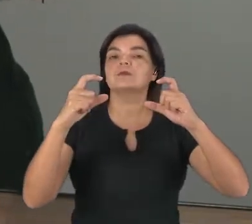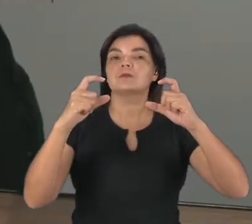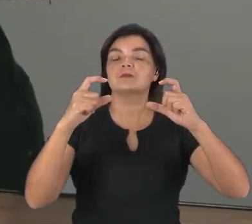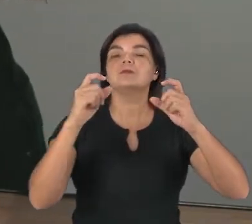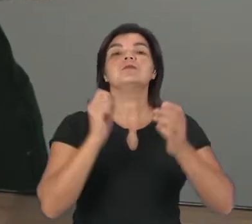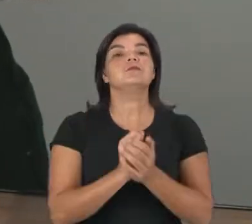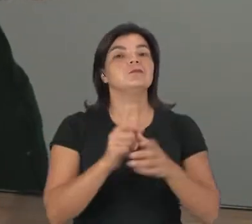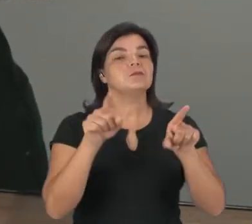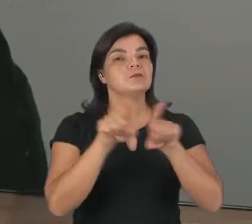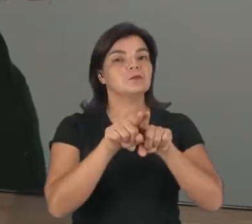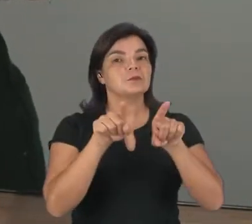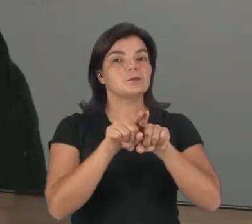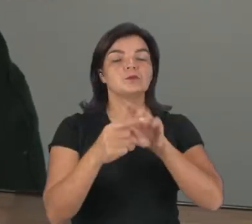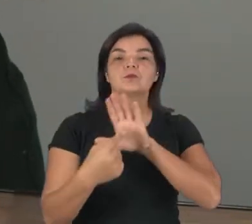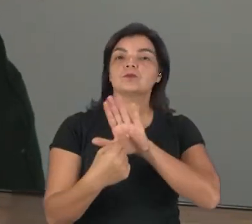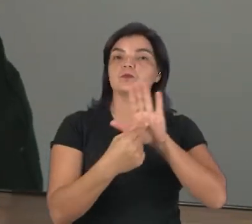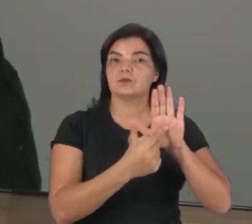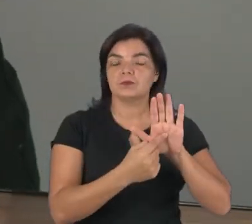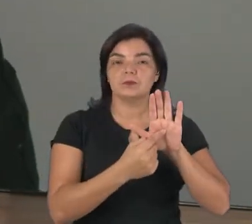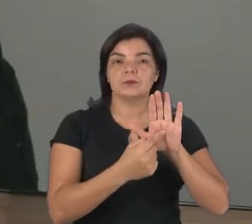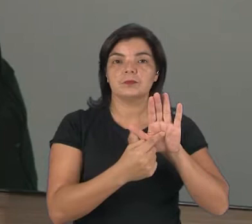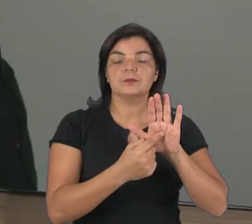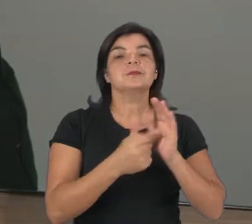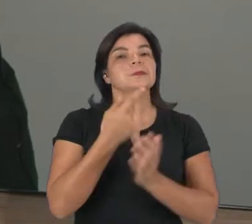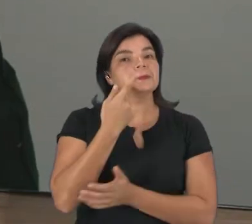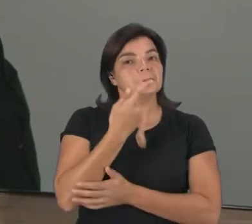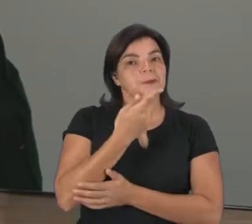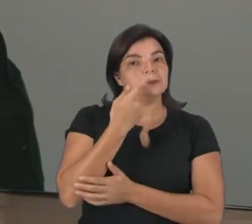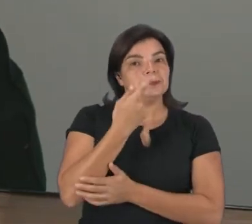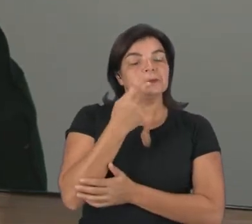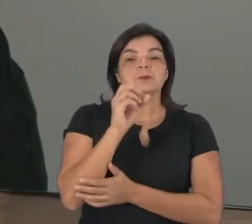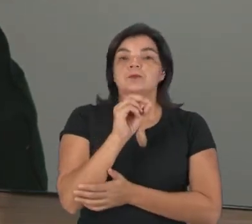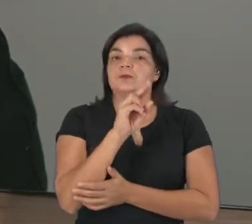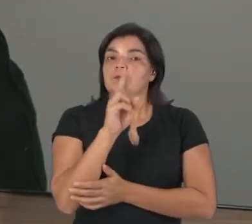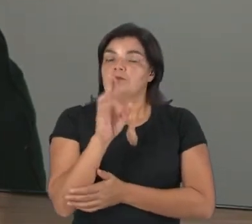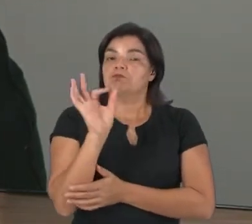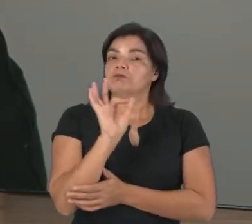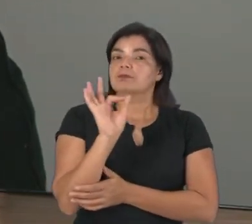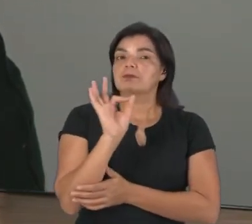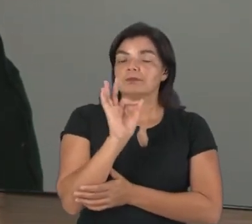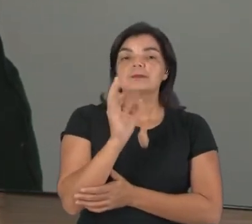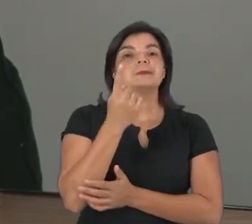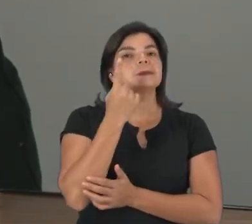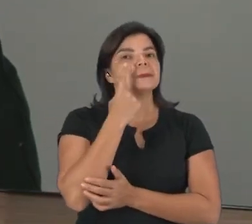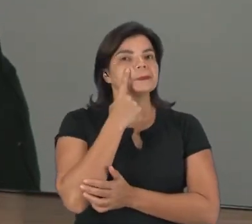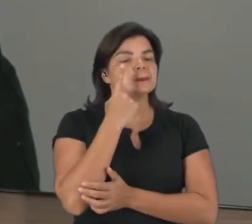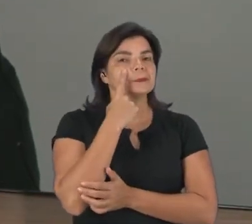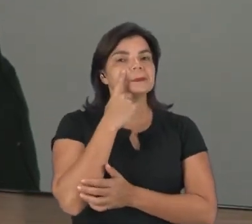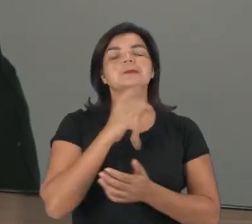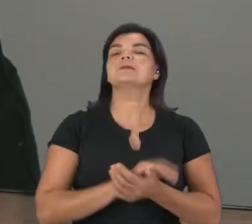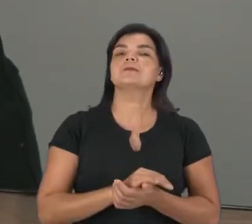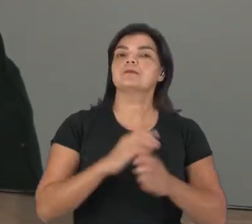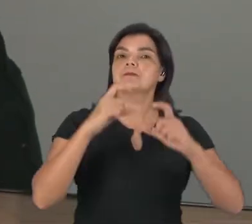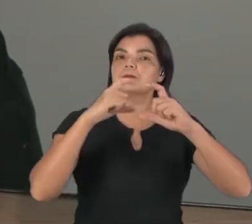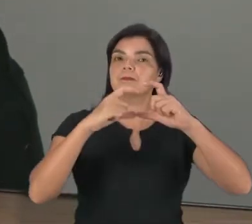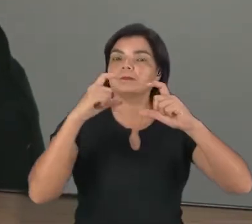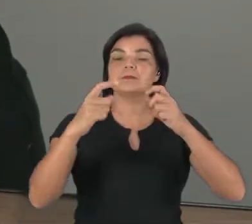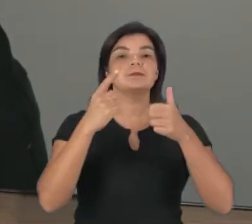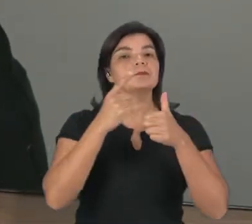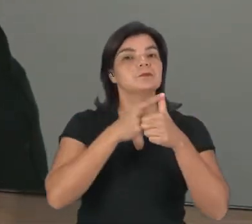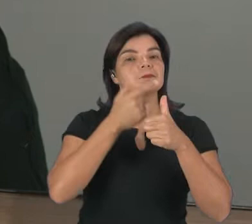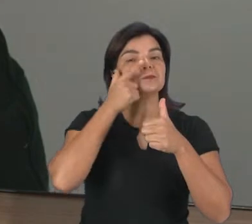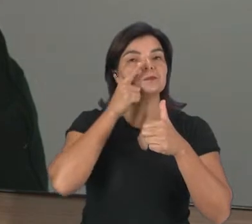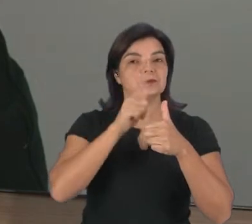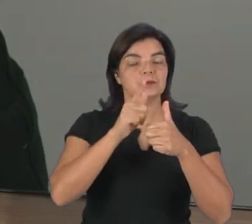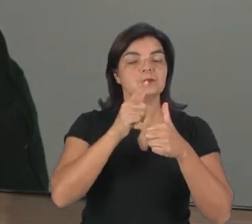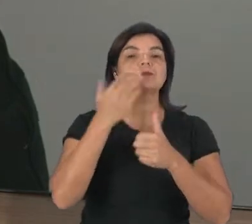quadrinhos, também pode aparecer com a fala, os balões da fala ou não. Observe que aqui, neste primeiro, nós